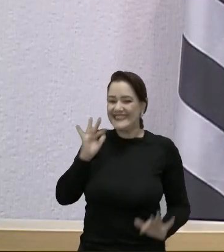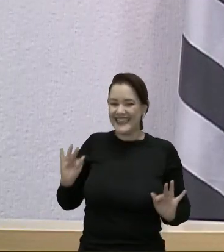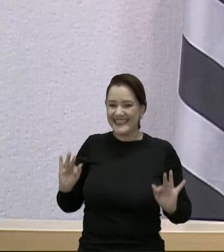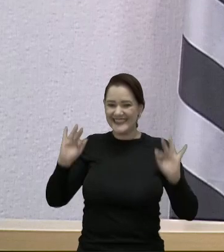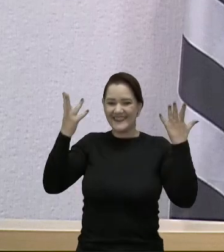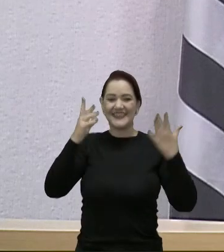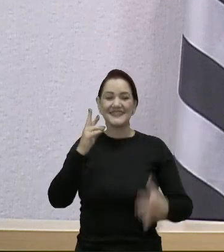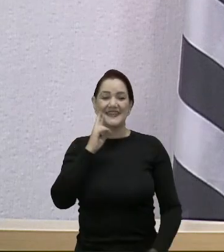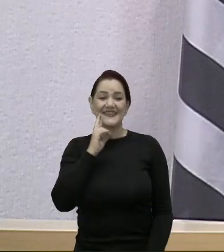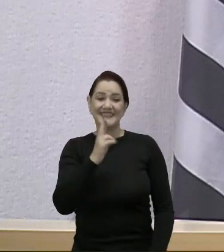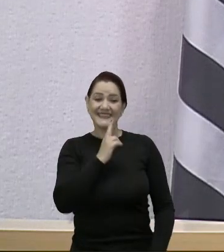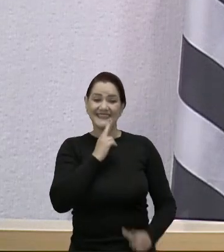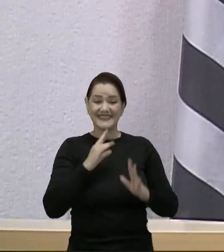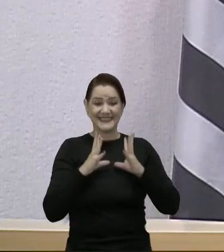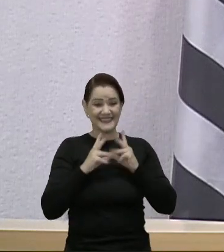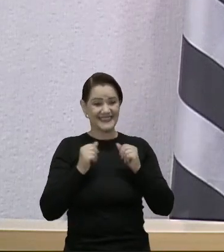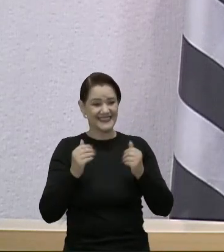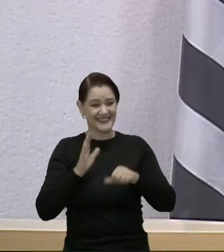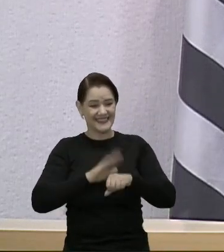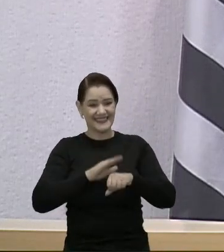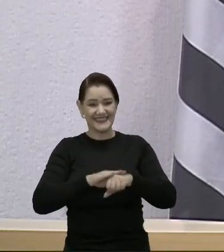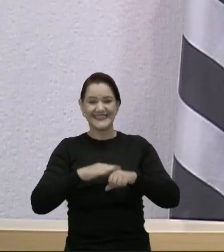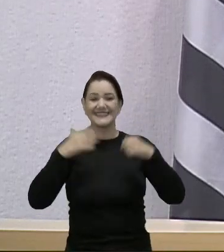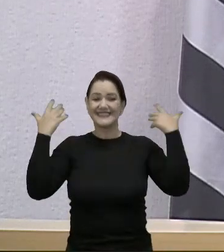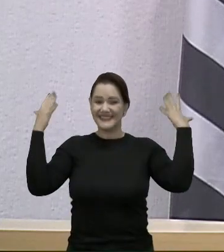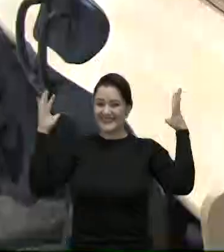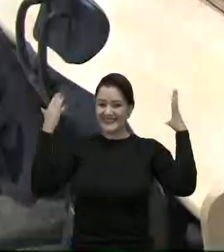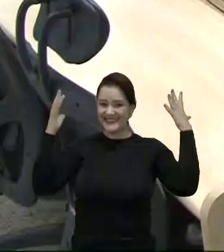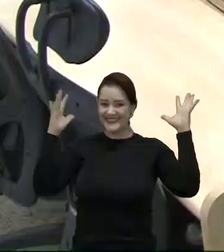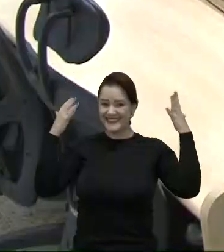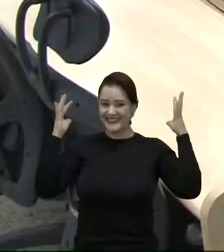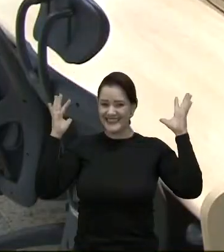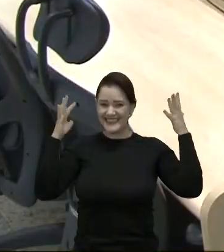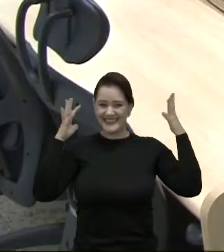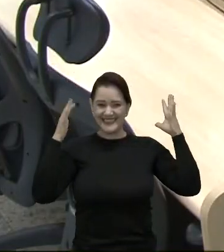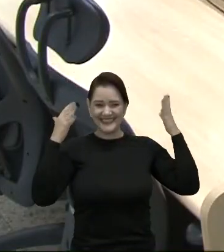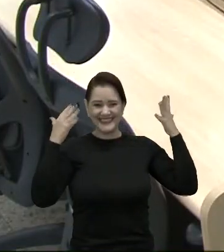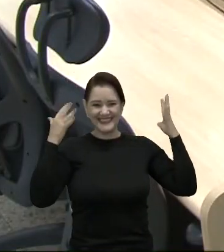tudo mais. A Ângela, a nossa salva de palmas.